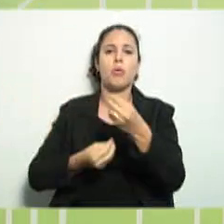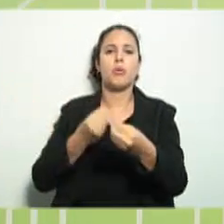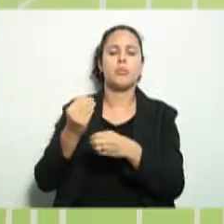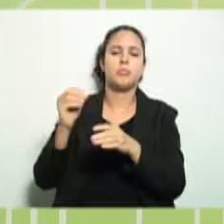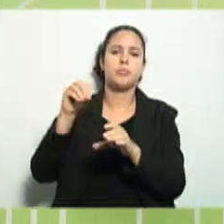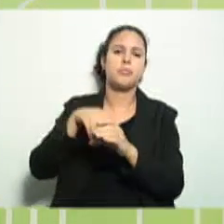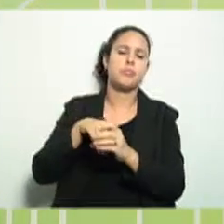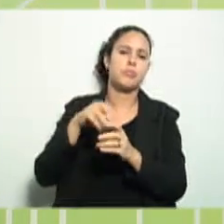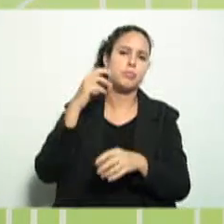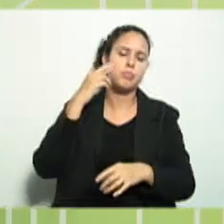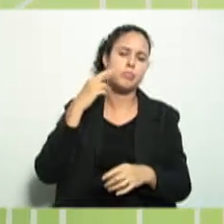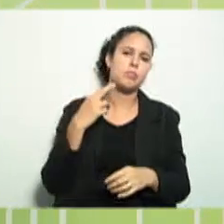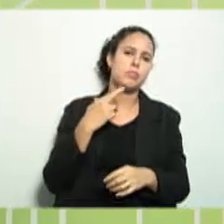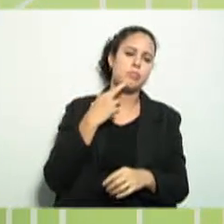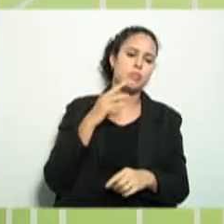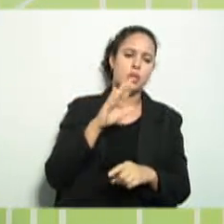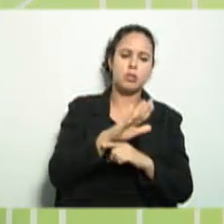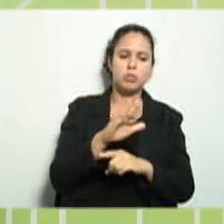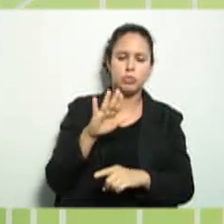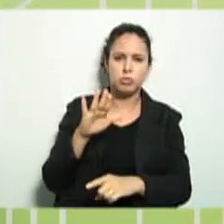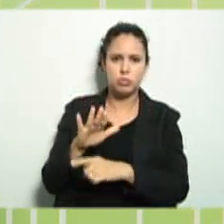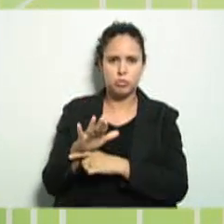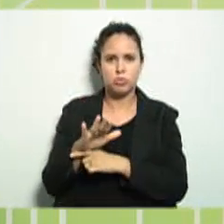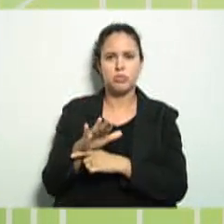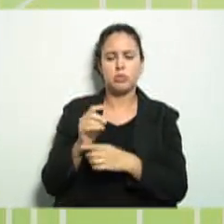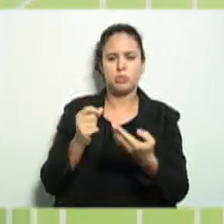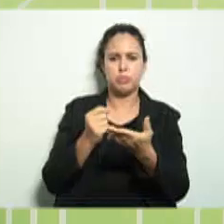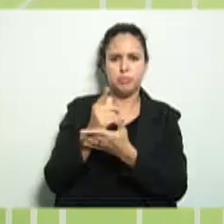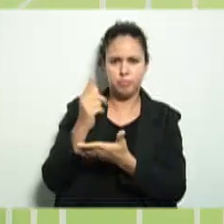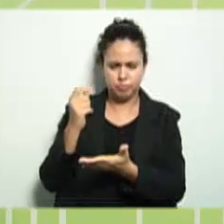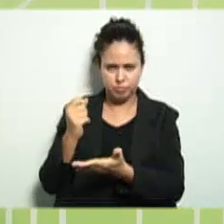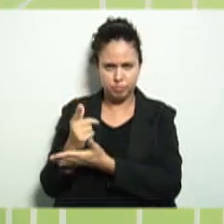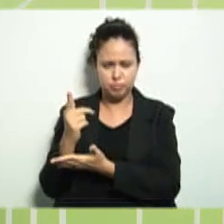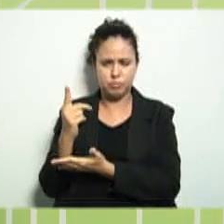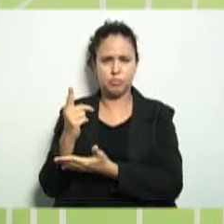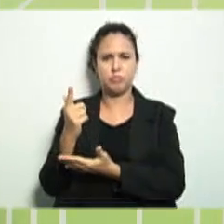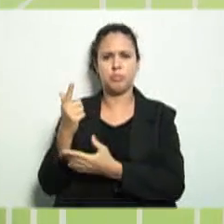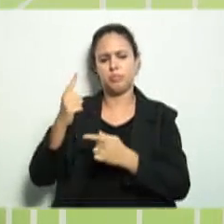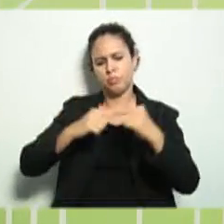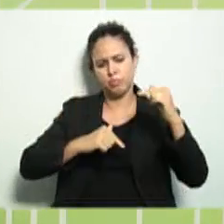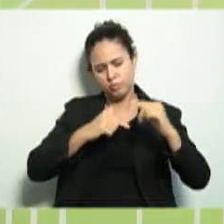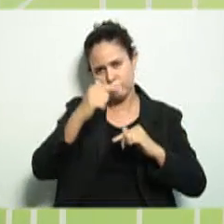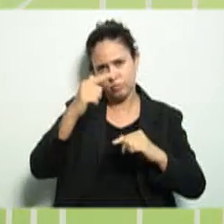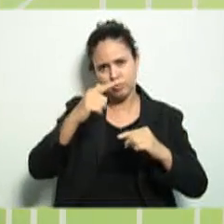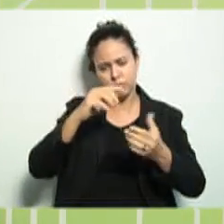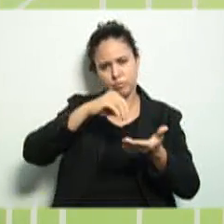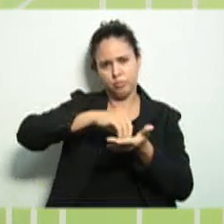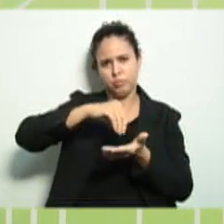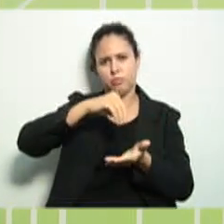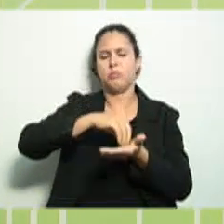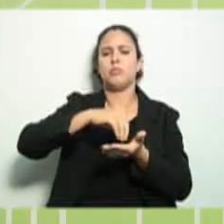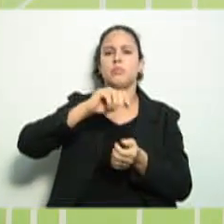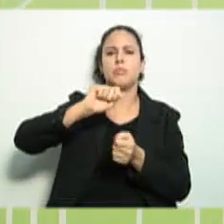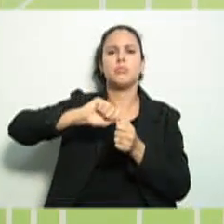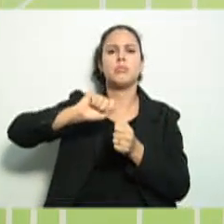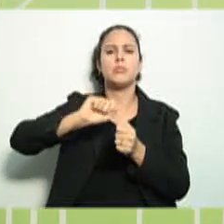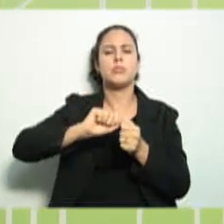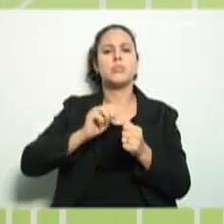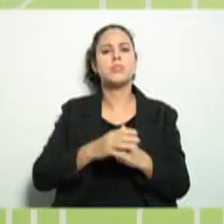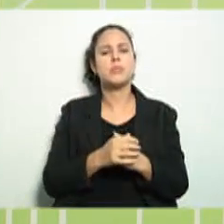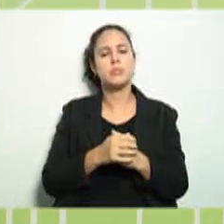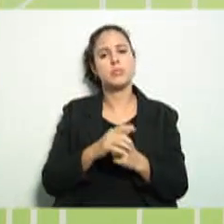para comprar produtos que nós não produzimos? Basicamente, de uma forma bem concisa, a grande importância